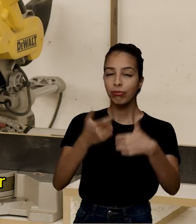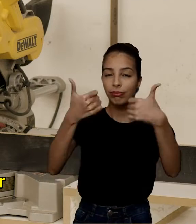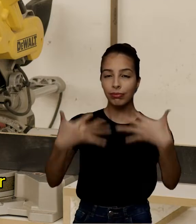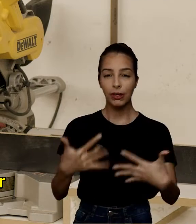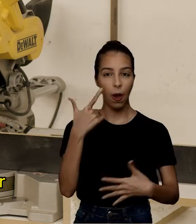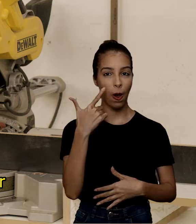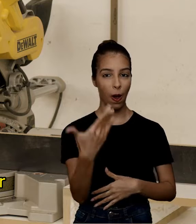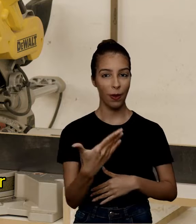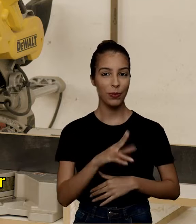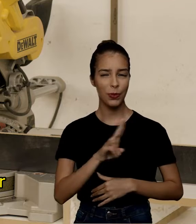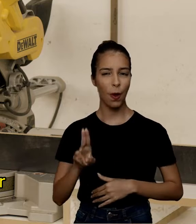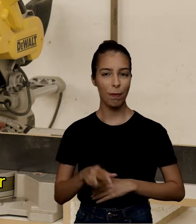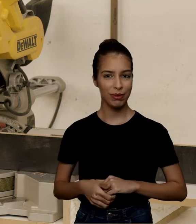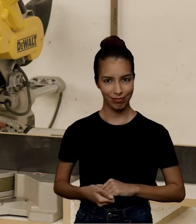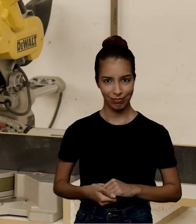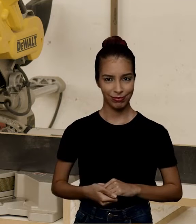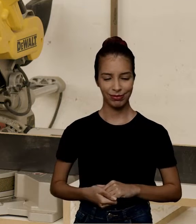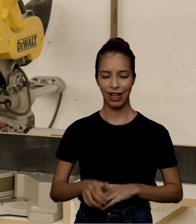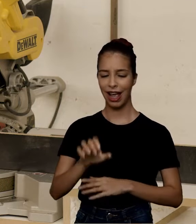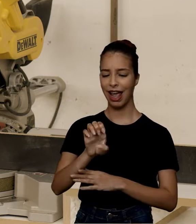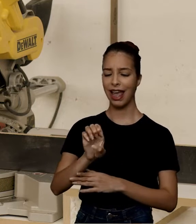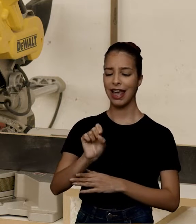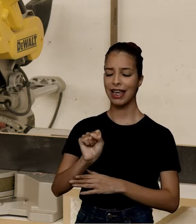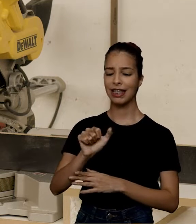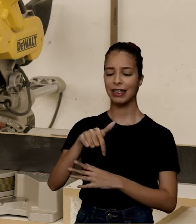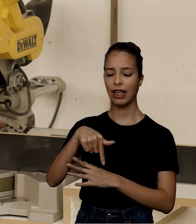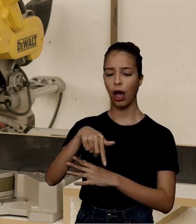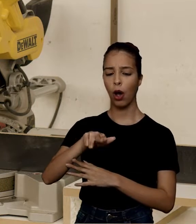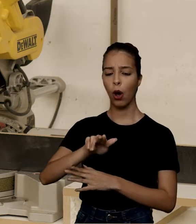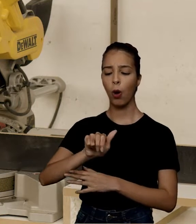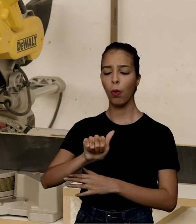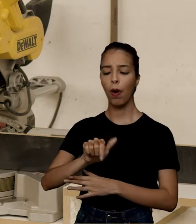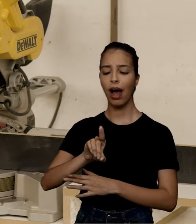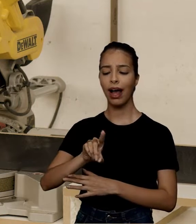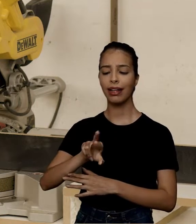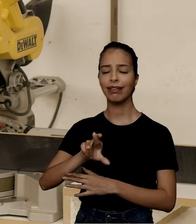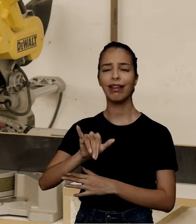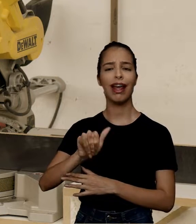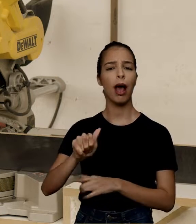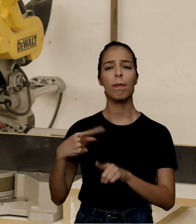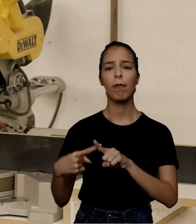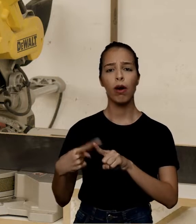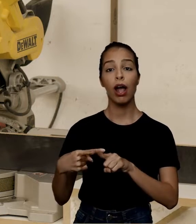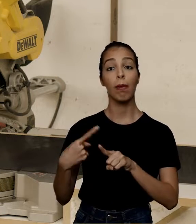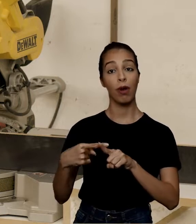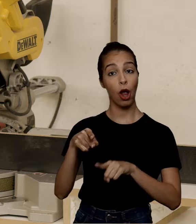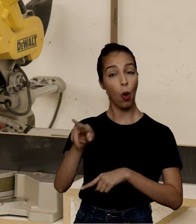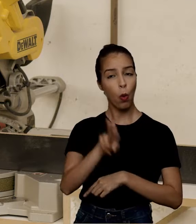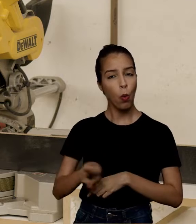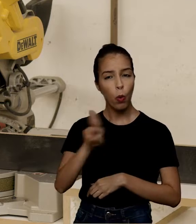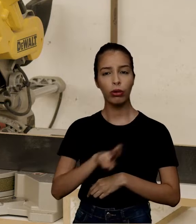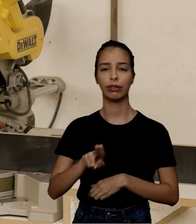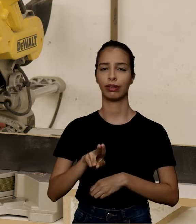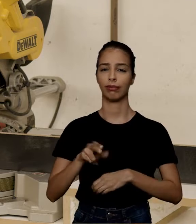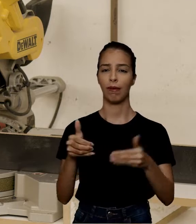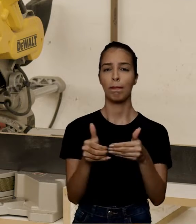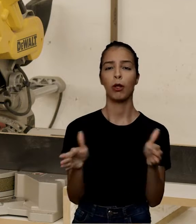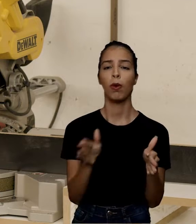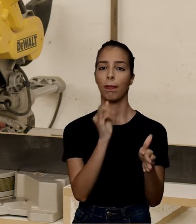vai falar é a meia esquadria. A meia esquadria é essa máquina aqui. Ela chama assim porque ela é muito utilizada para fazer